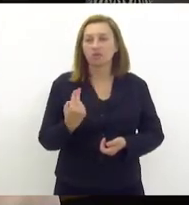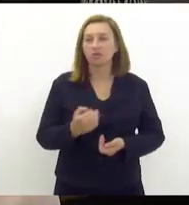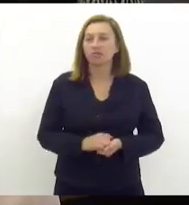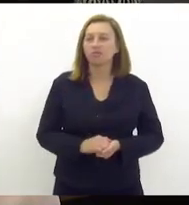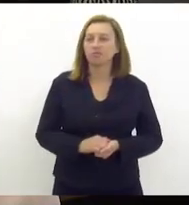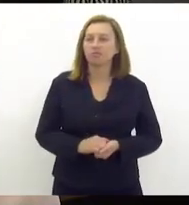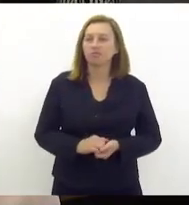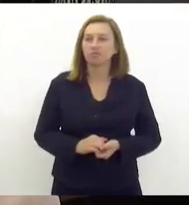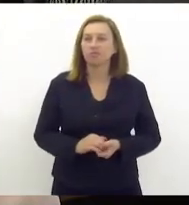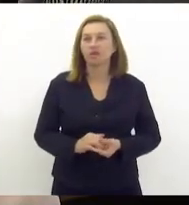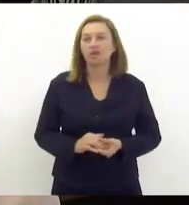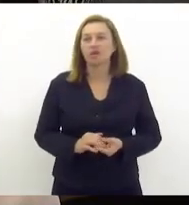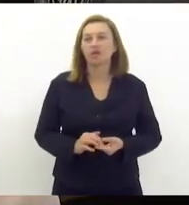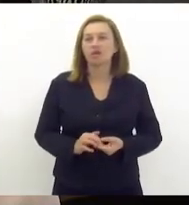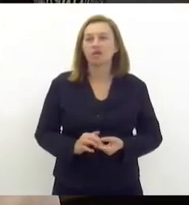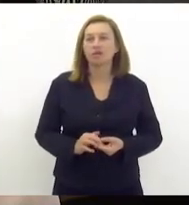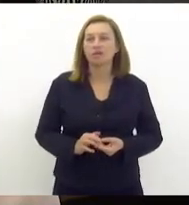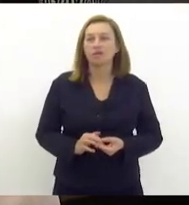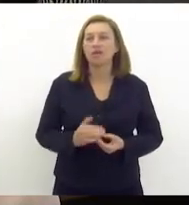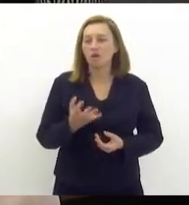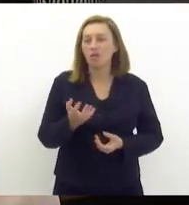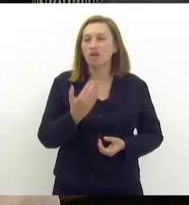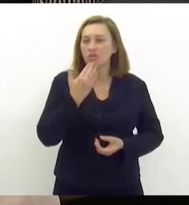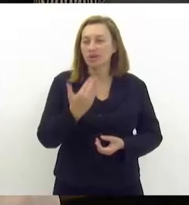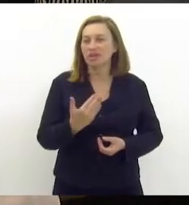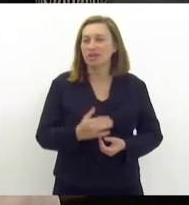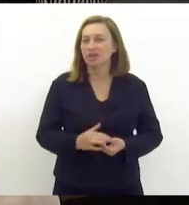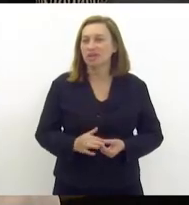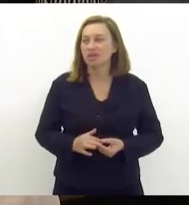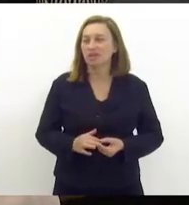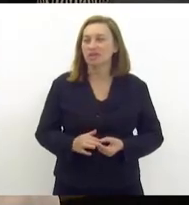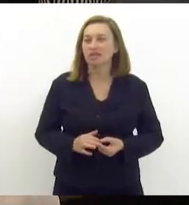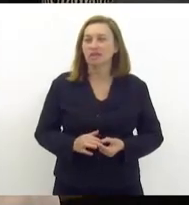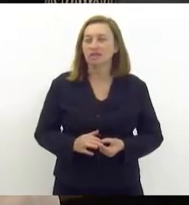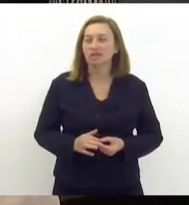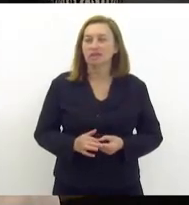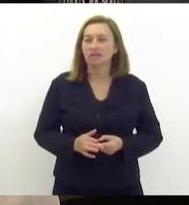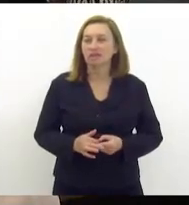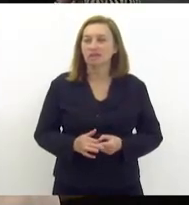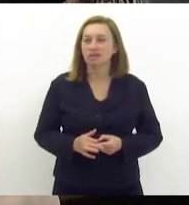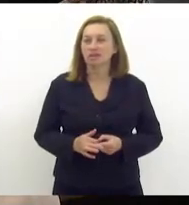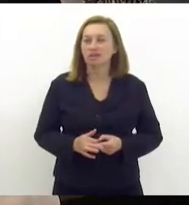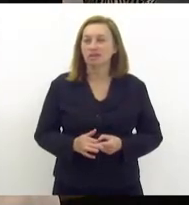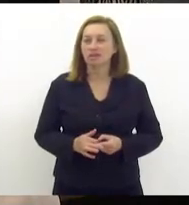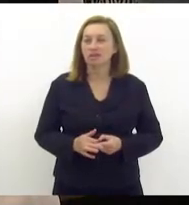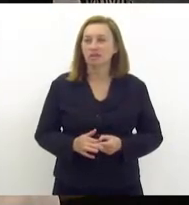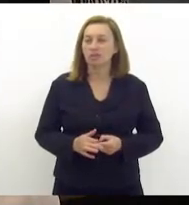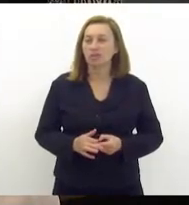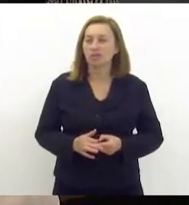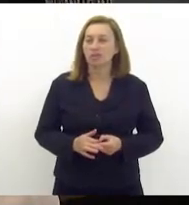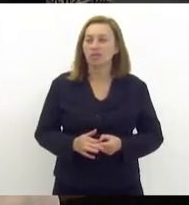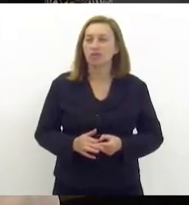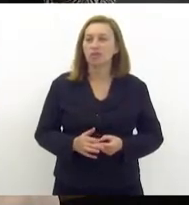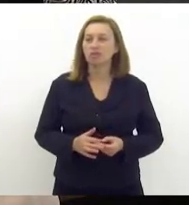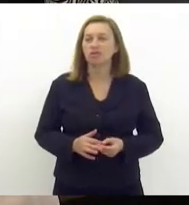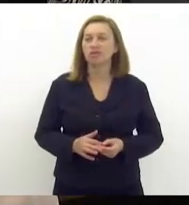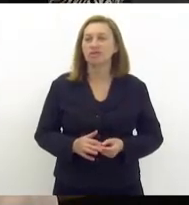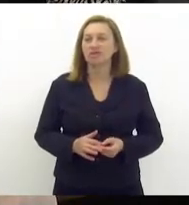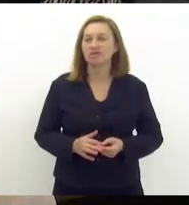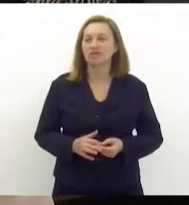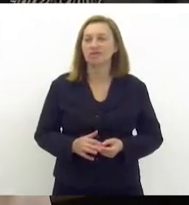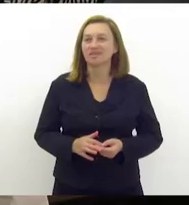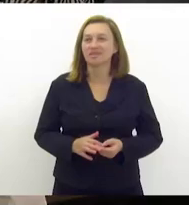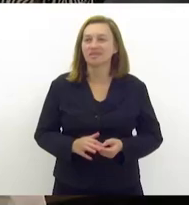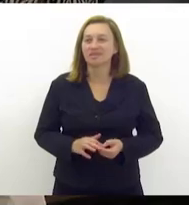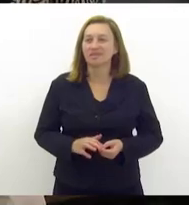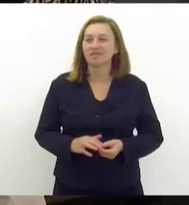só quem pedir eu quero pedir tá o nosso nome Deputado Jari também tá